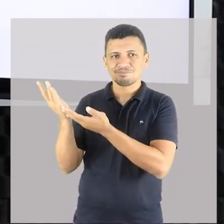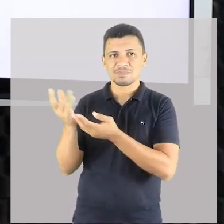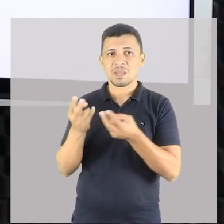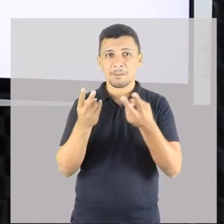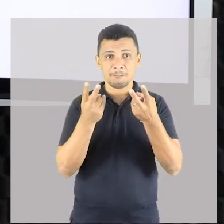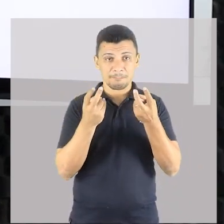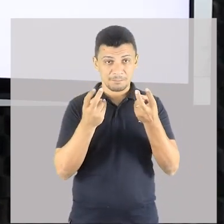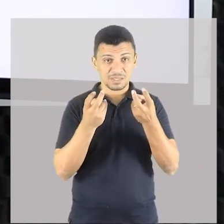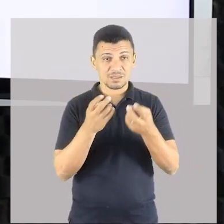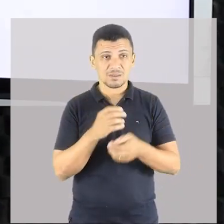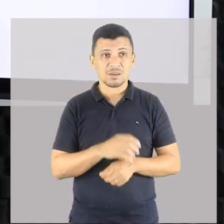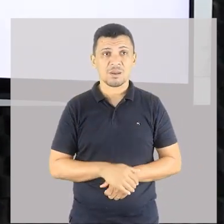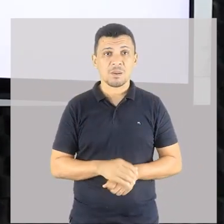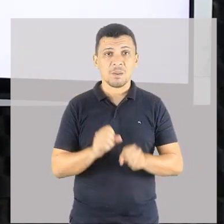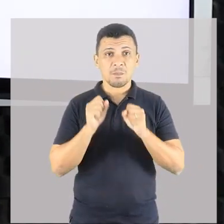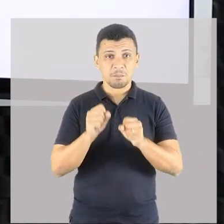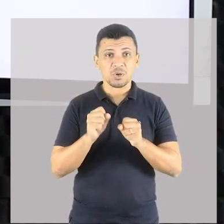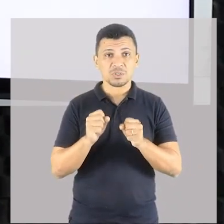pode ser